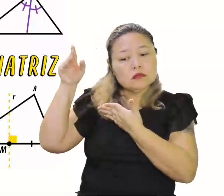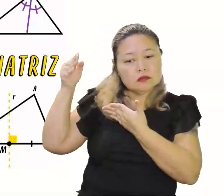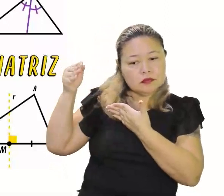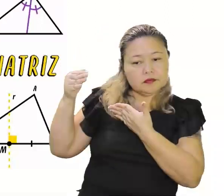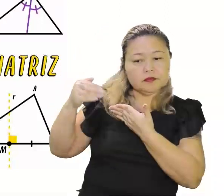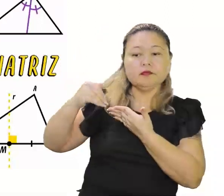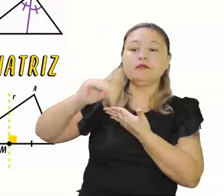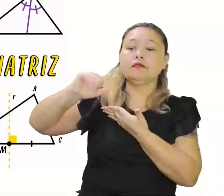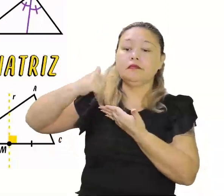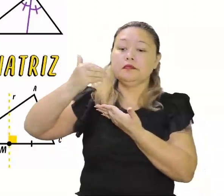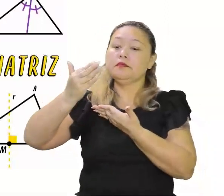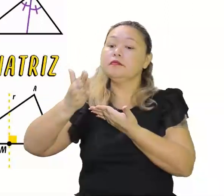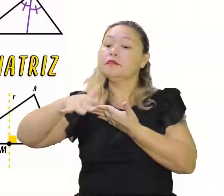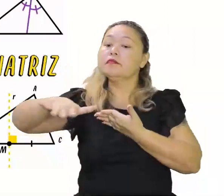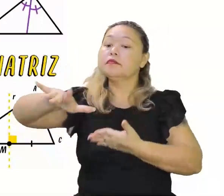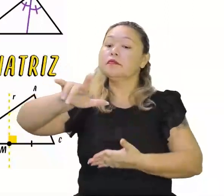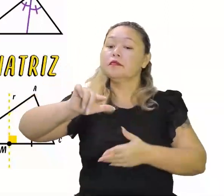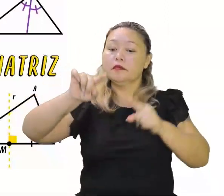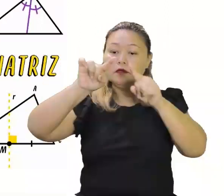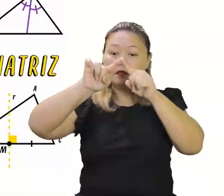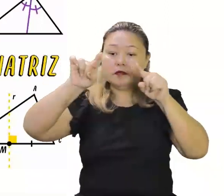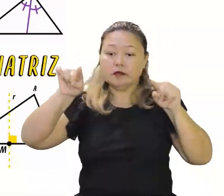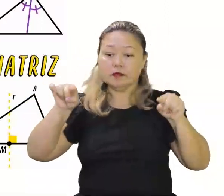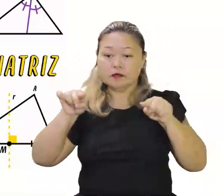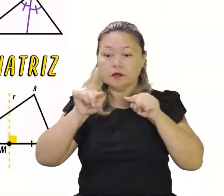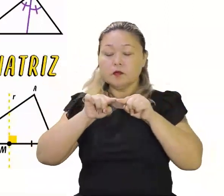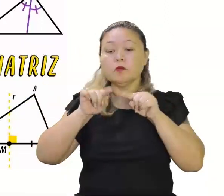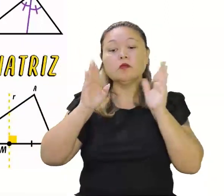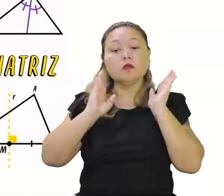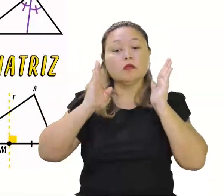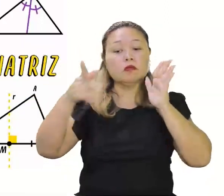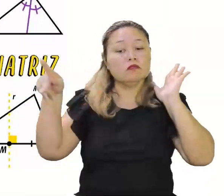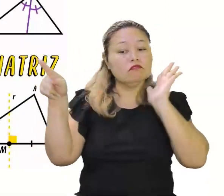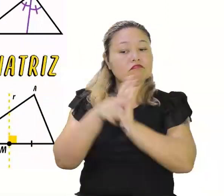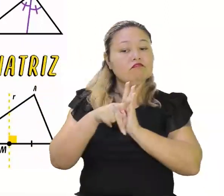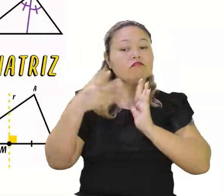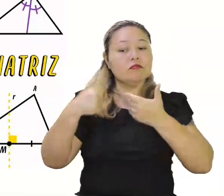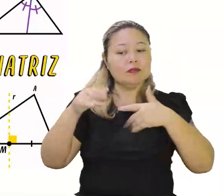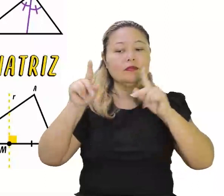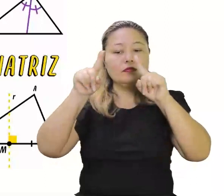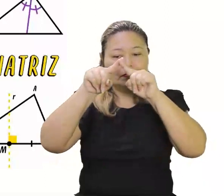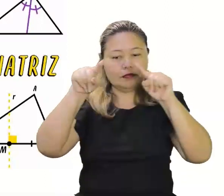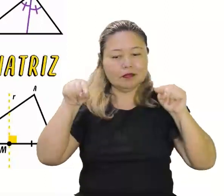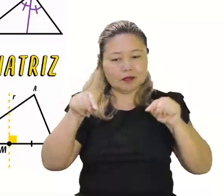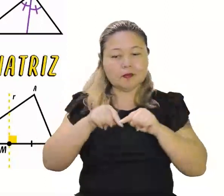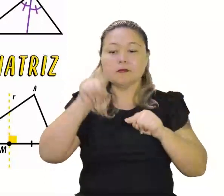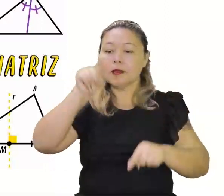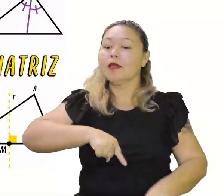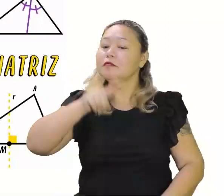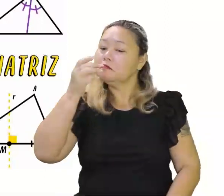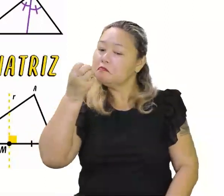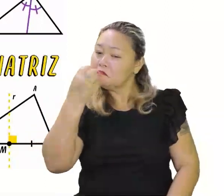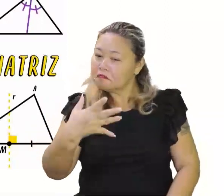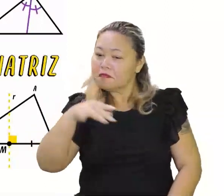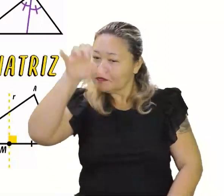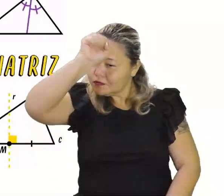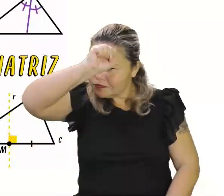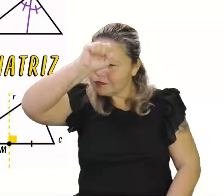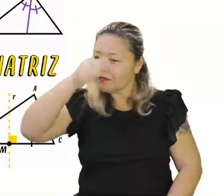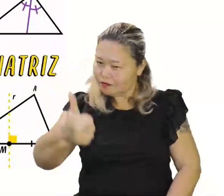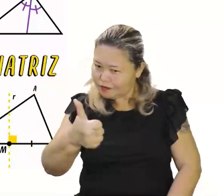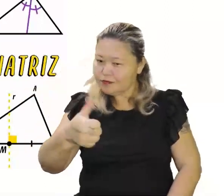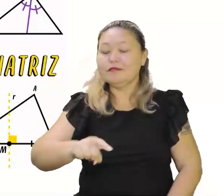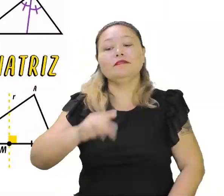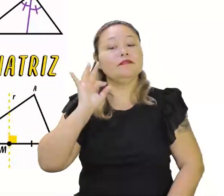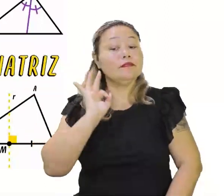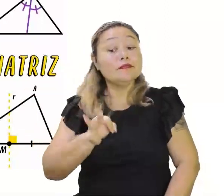parte de triângulo. São algumas especificidades próprias do triângulo que sempre é bom a gente aprender, certo? Certinho. Vamos falar agora